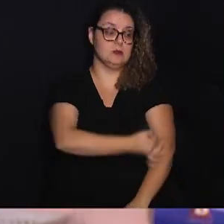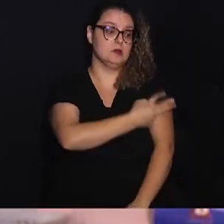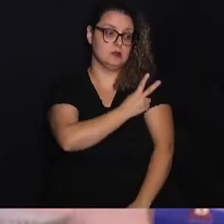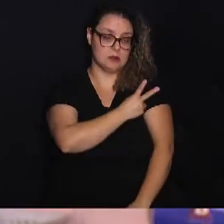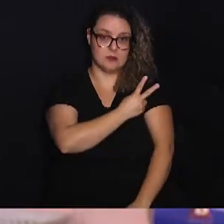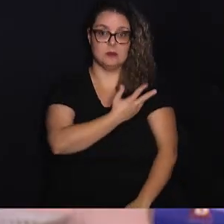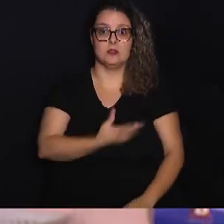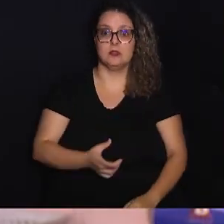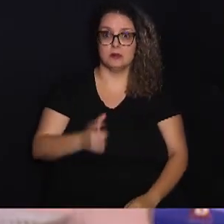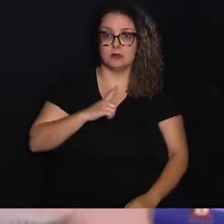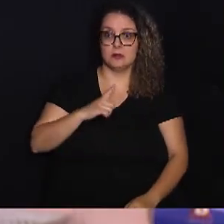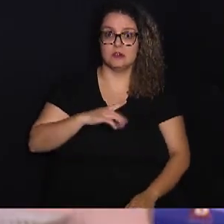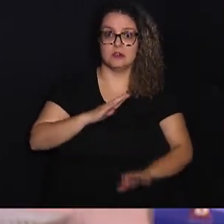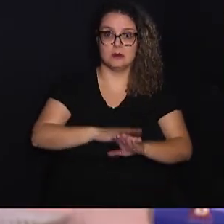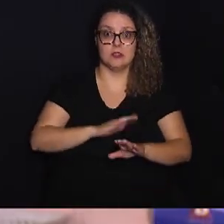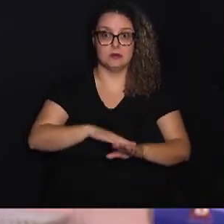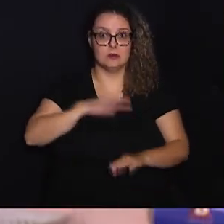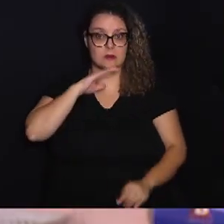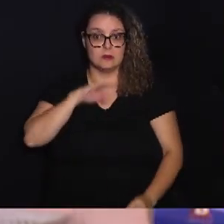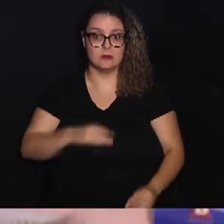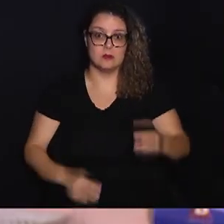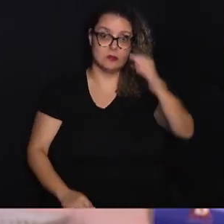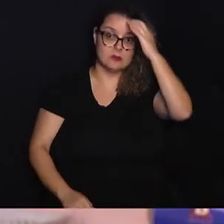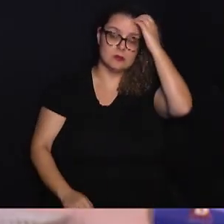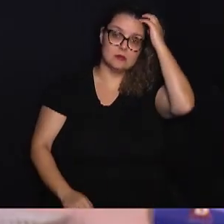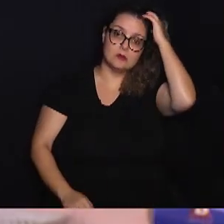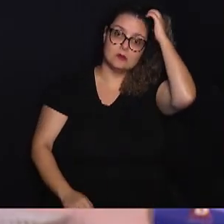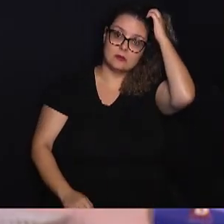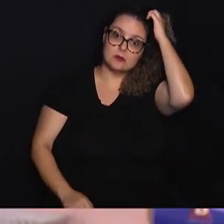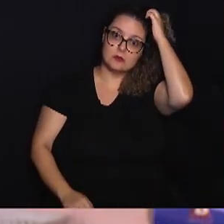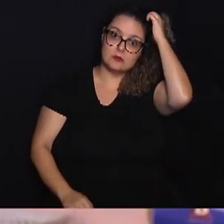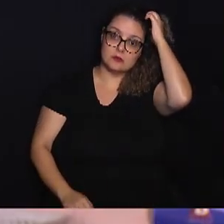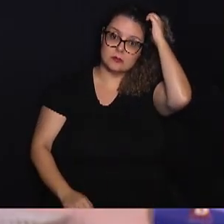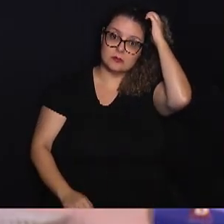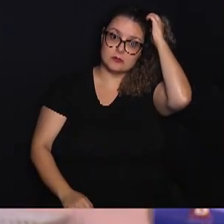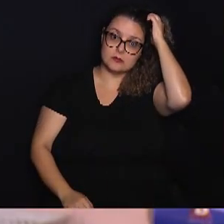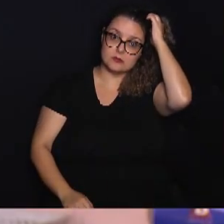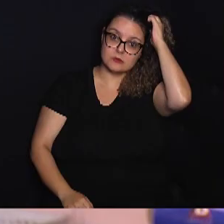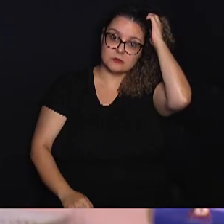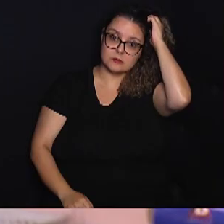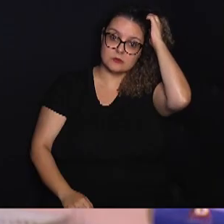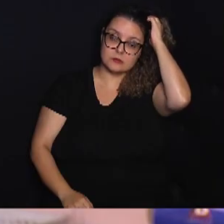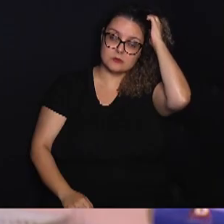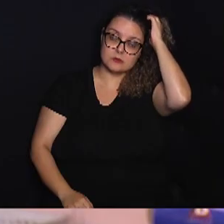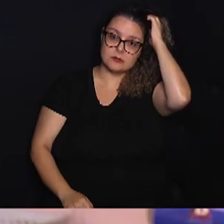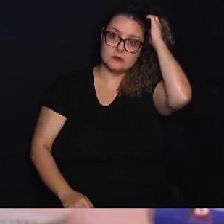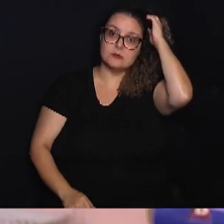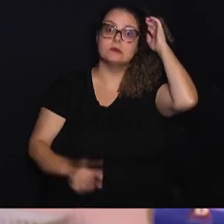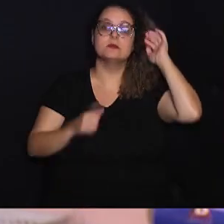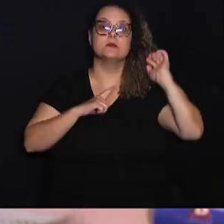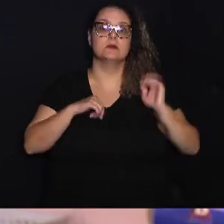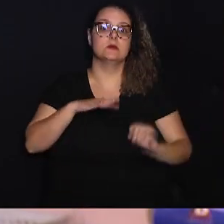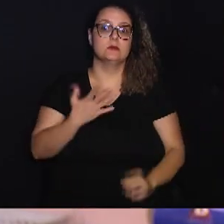têm atividades à tarde. Mas eles acabam tendo muito mais, né? Coisas do que... Porque, olha,